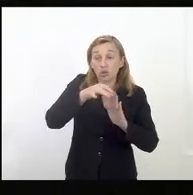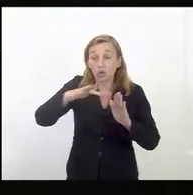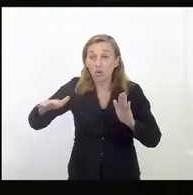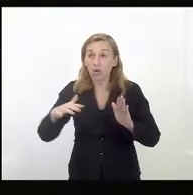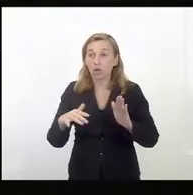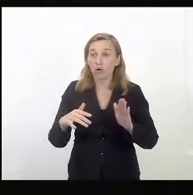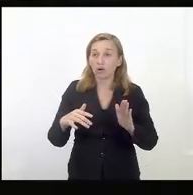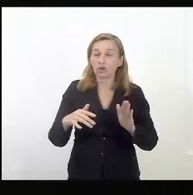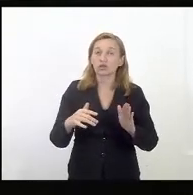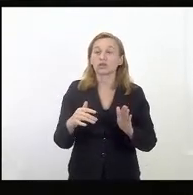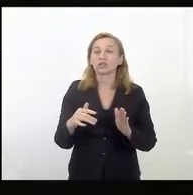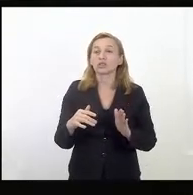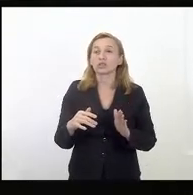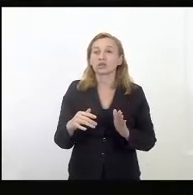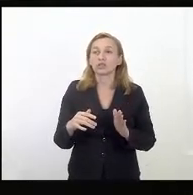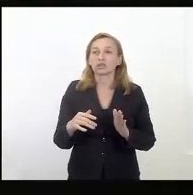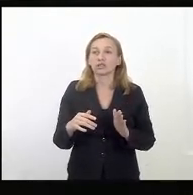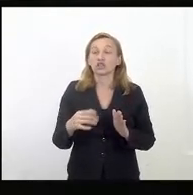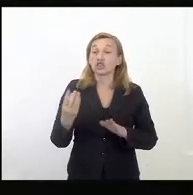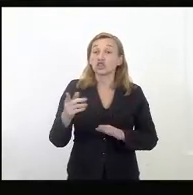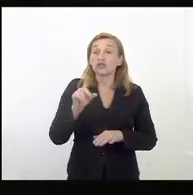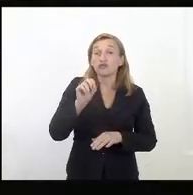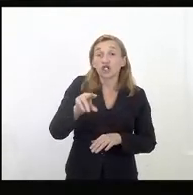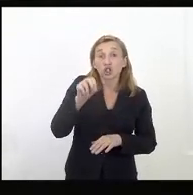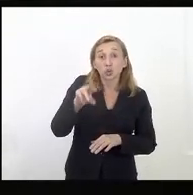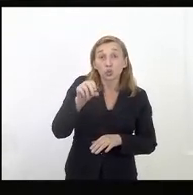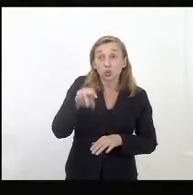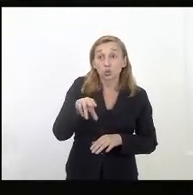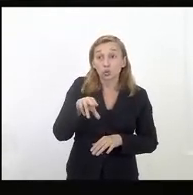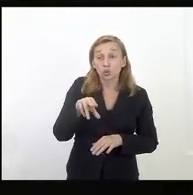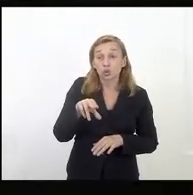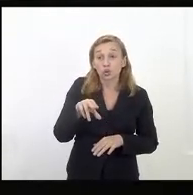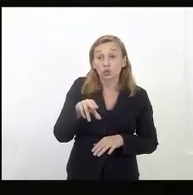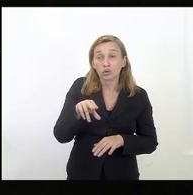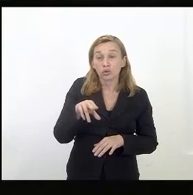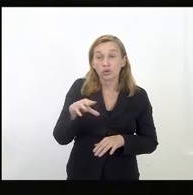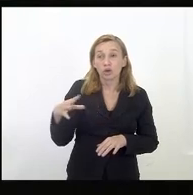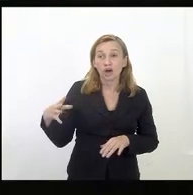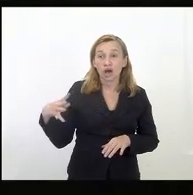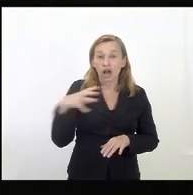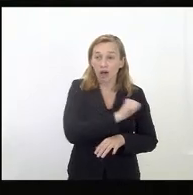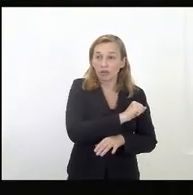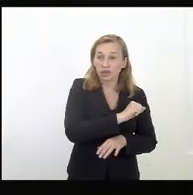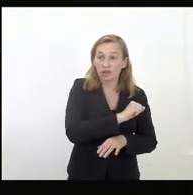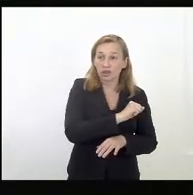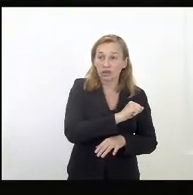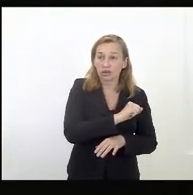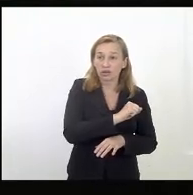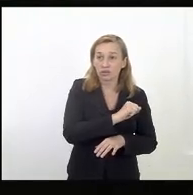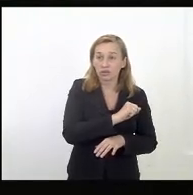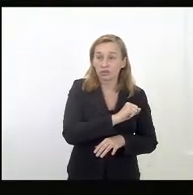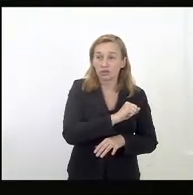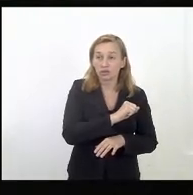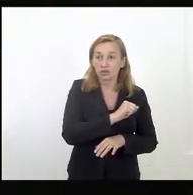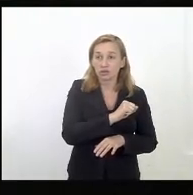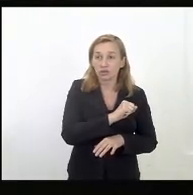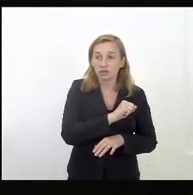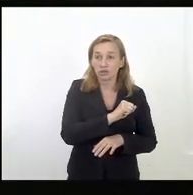sequenciamento de genomas de vírus para o rápido sequenciamento